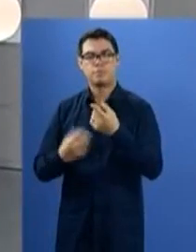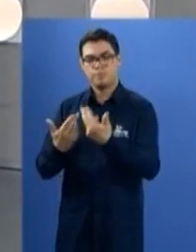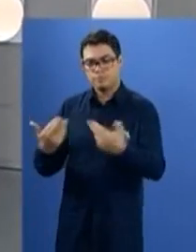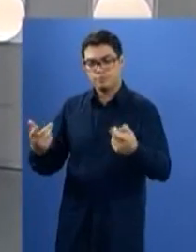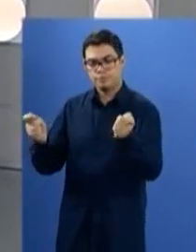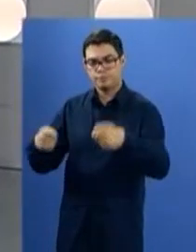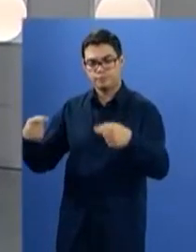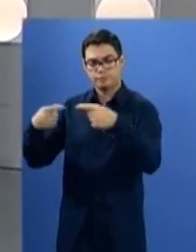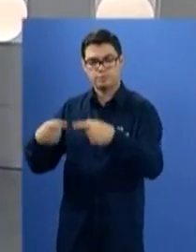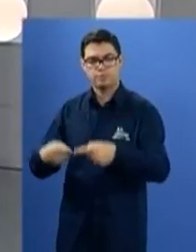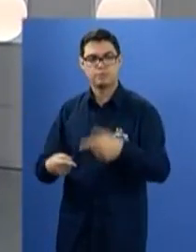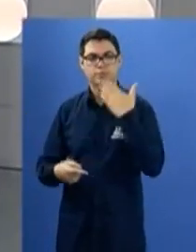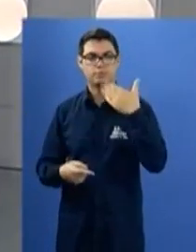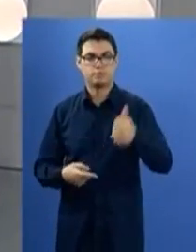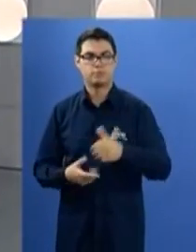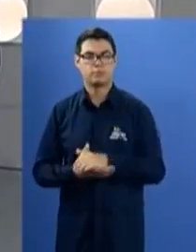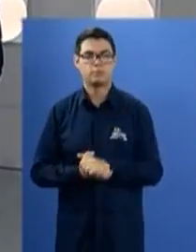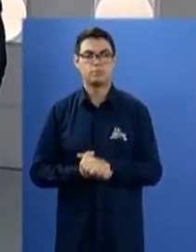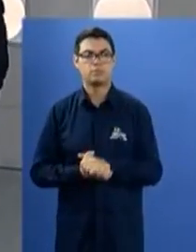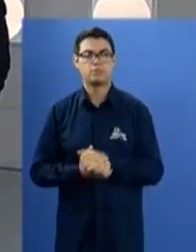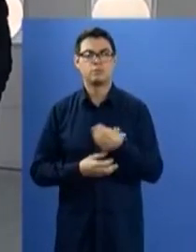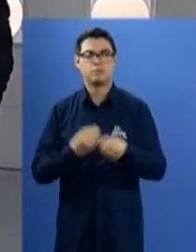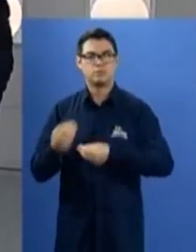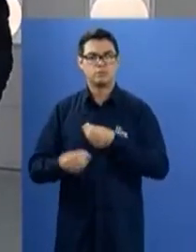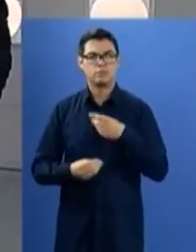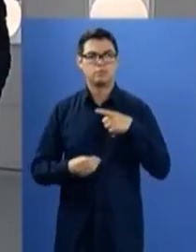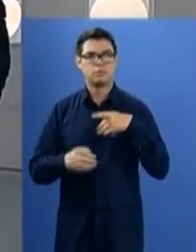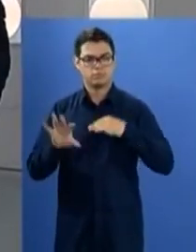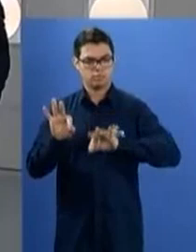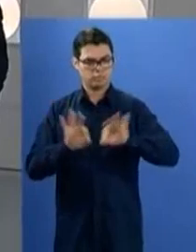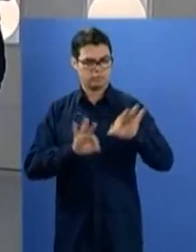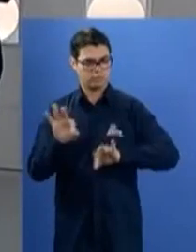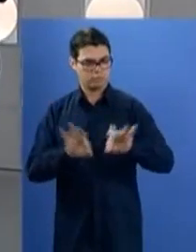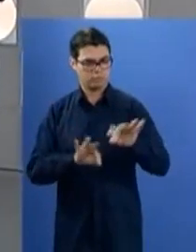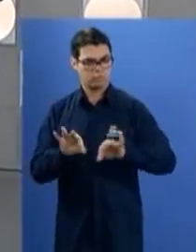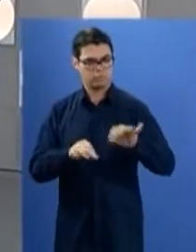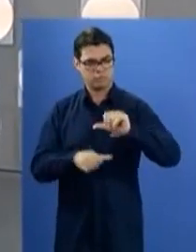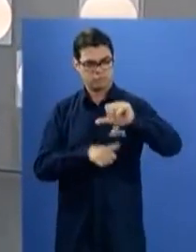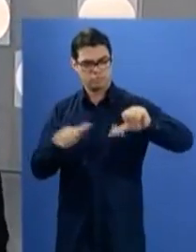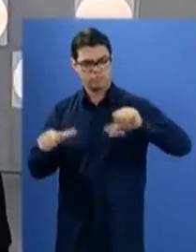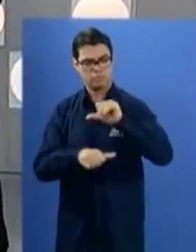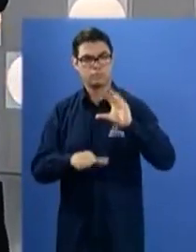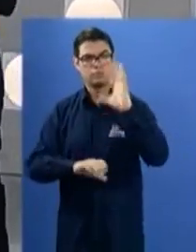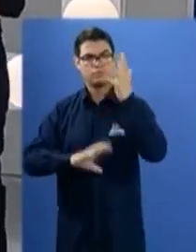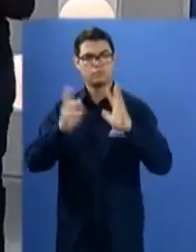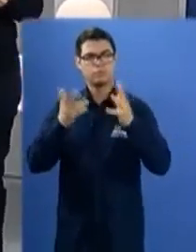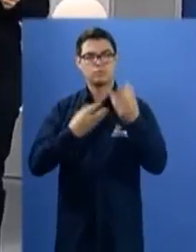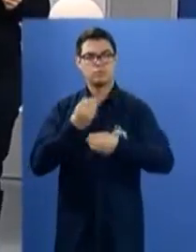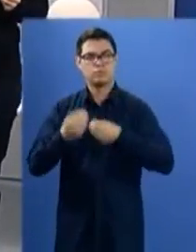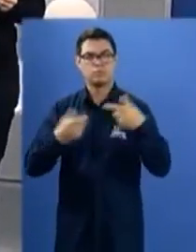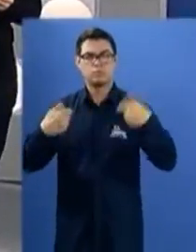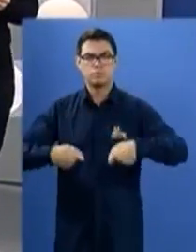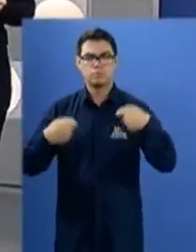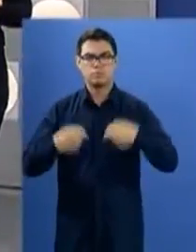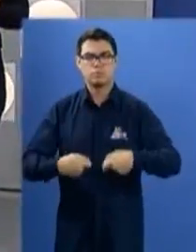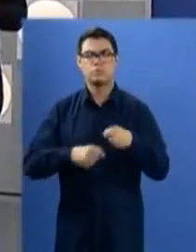consumidores. Para que estes processos, essas transformações aconteçam, é